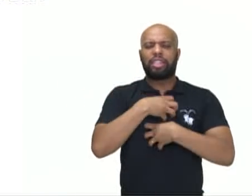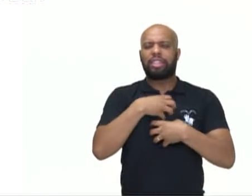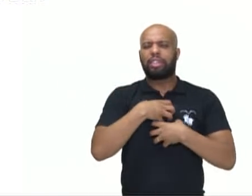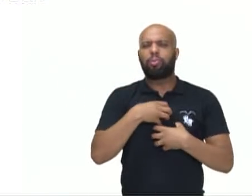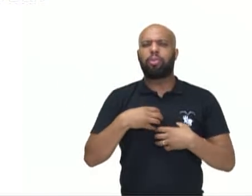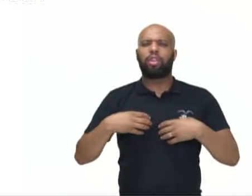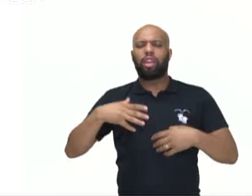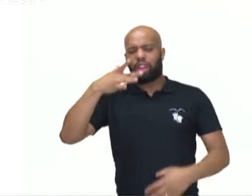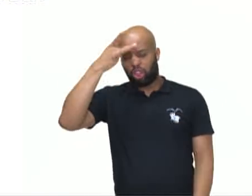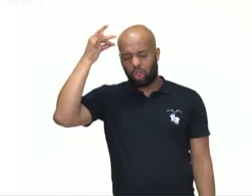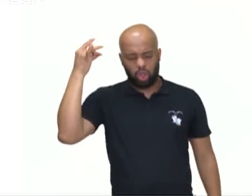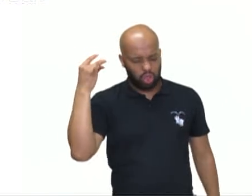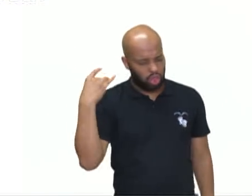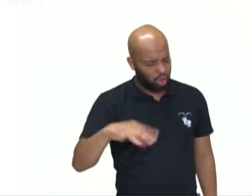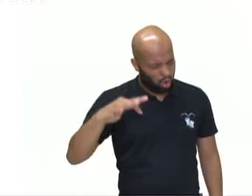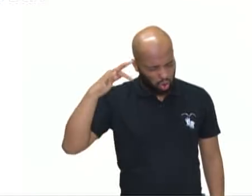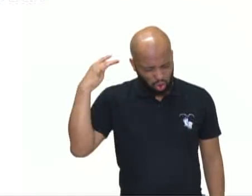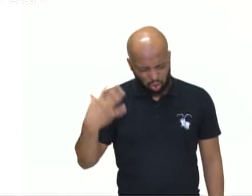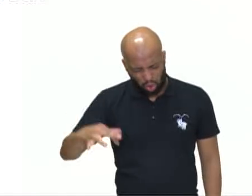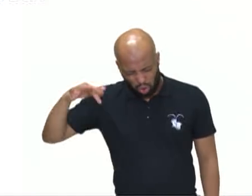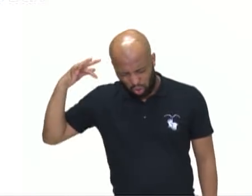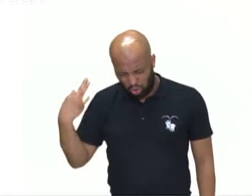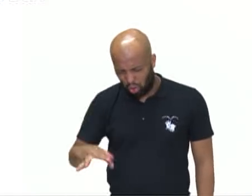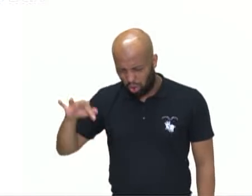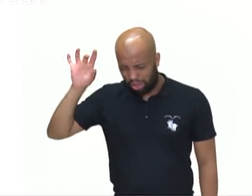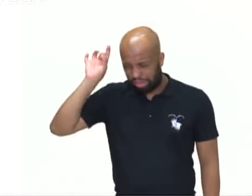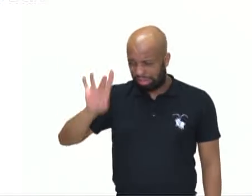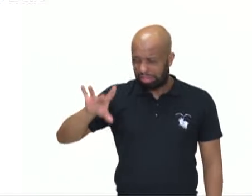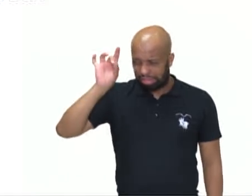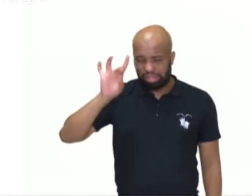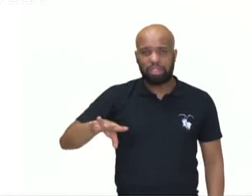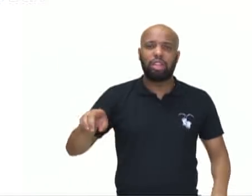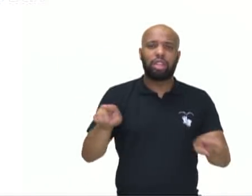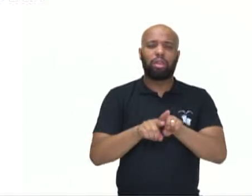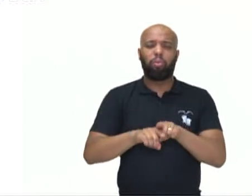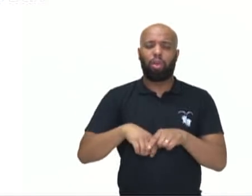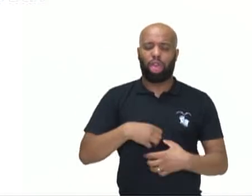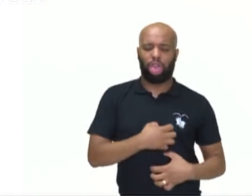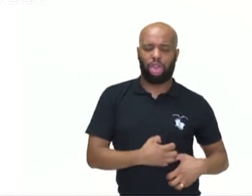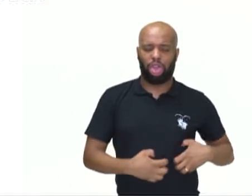de cabeça, incômodo na visão, enjoo